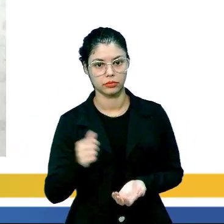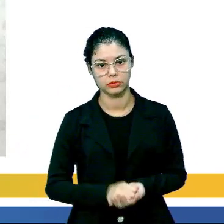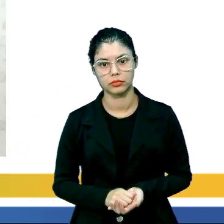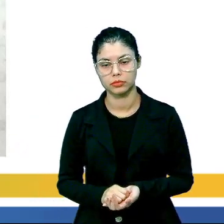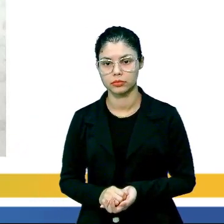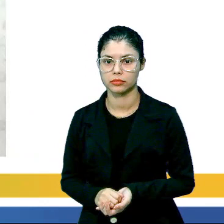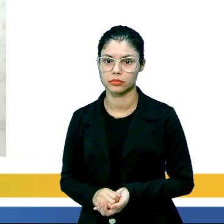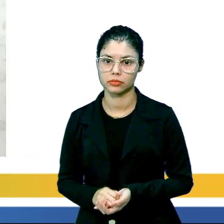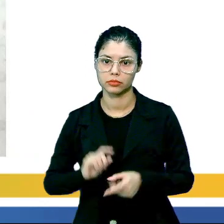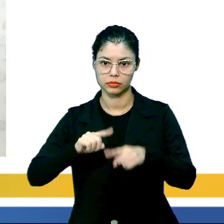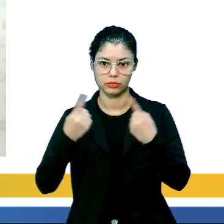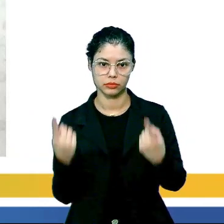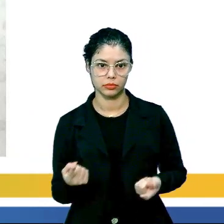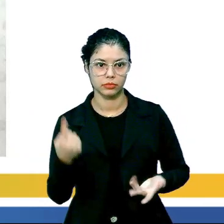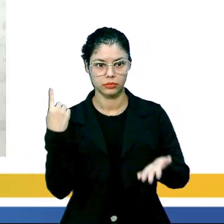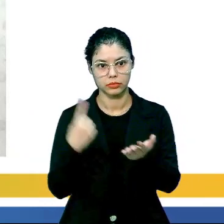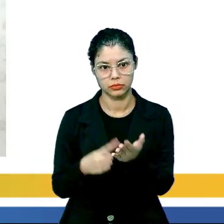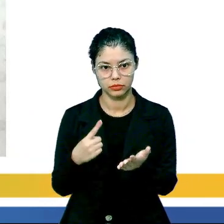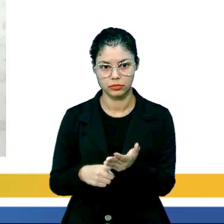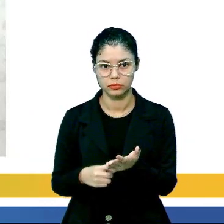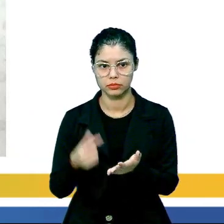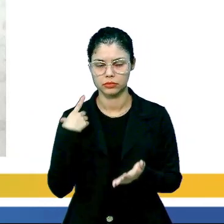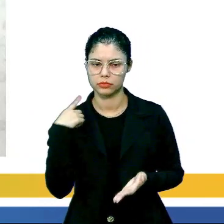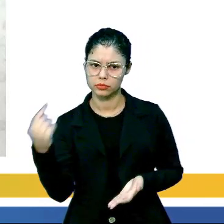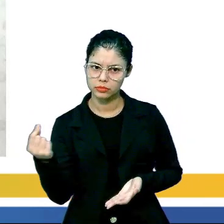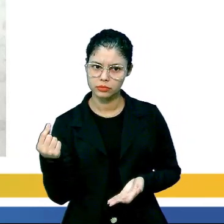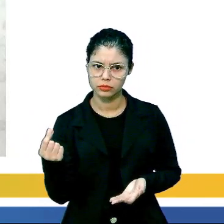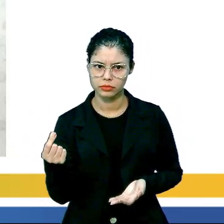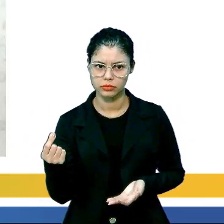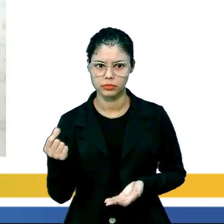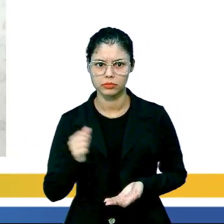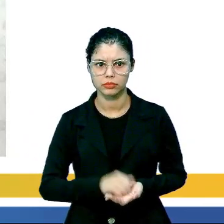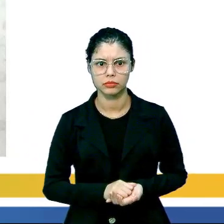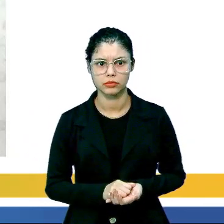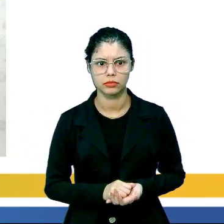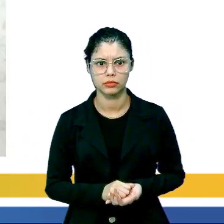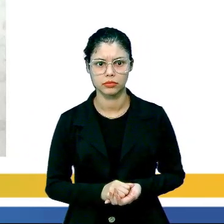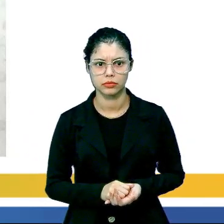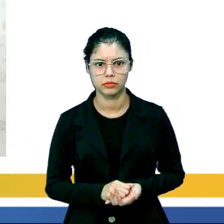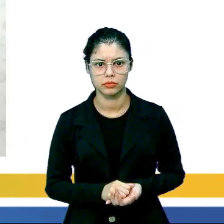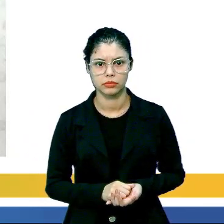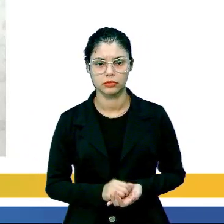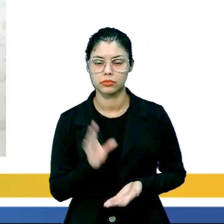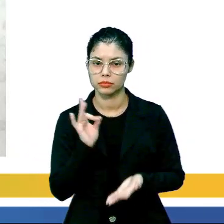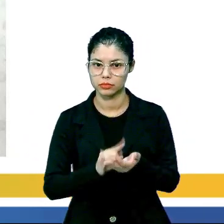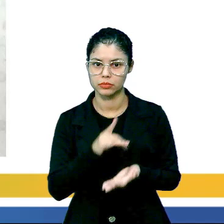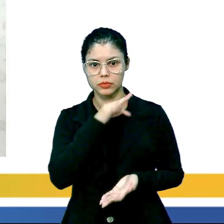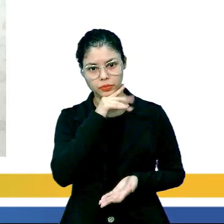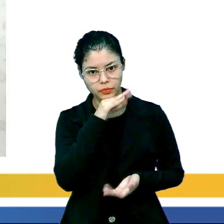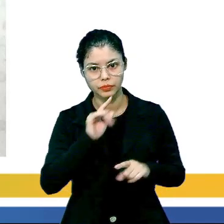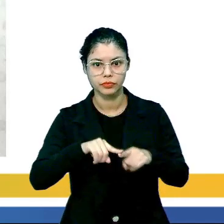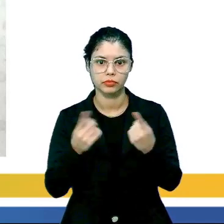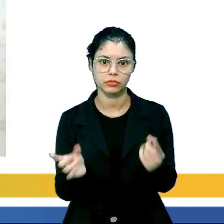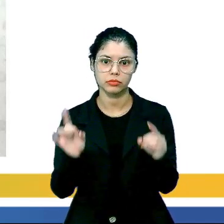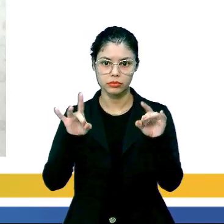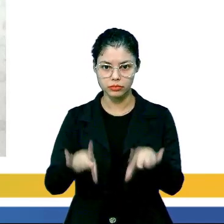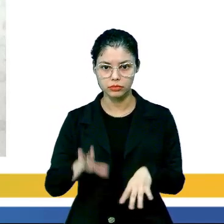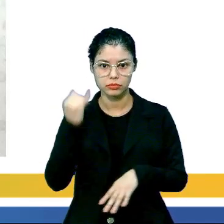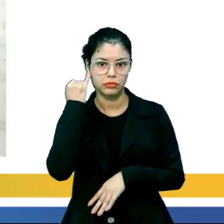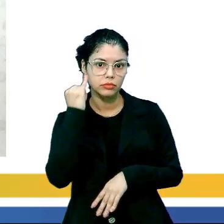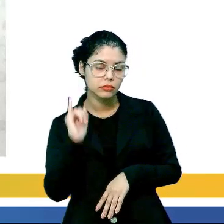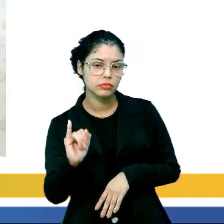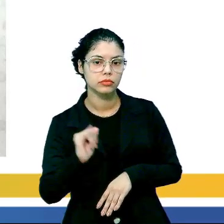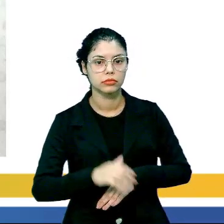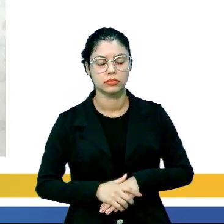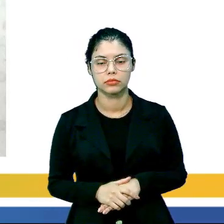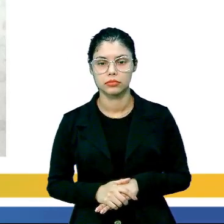É, na verdade, uma fuga, mas não, como afirma, uma fuga da realidade ruim.